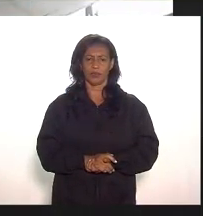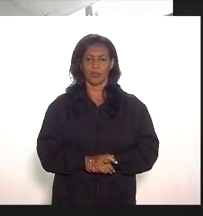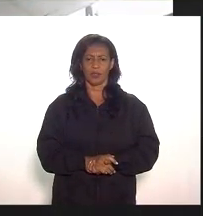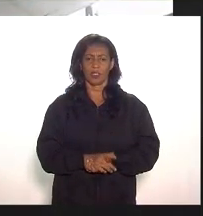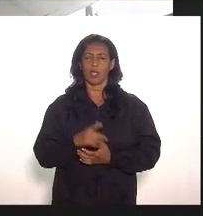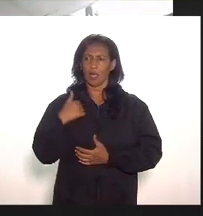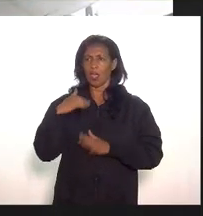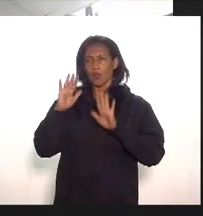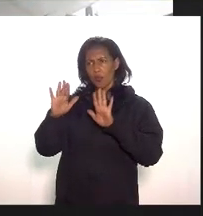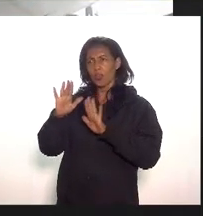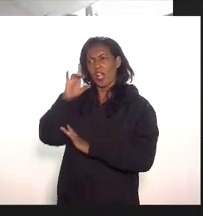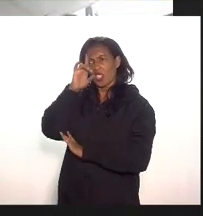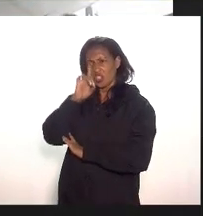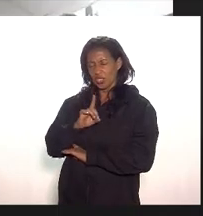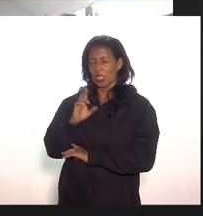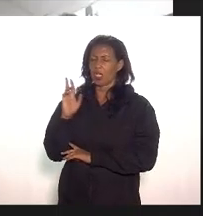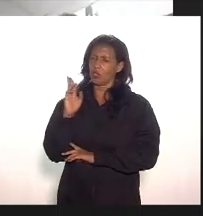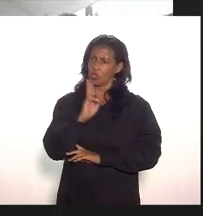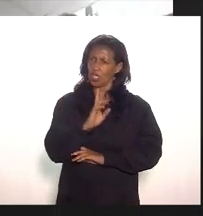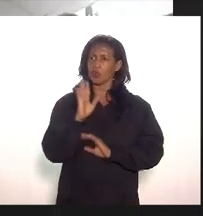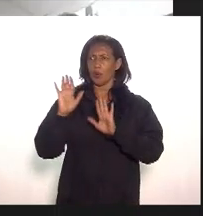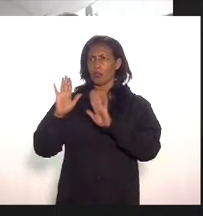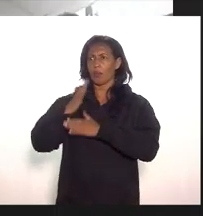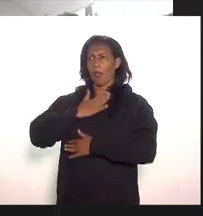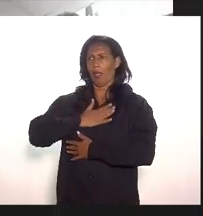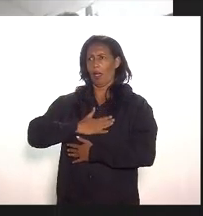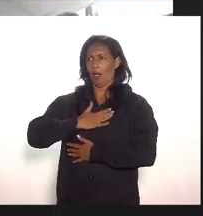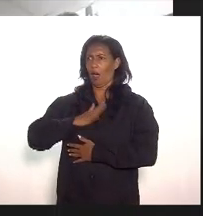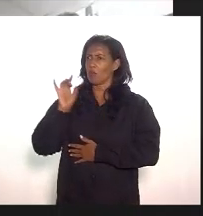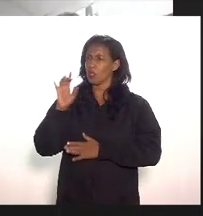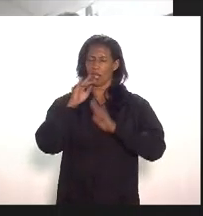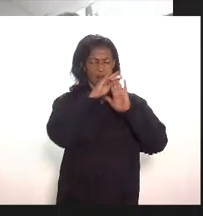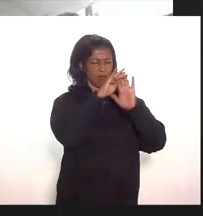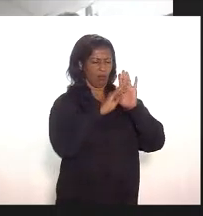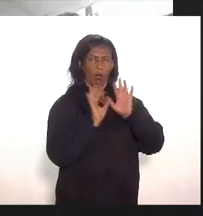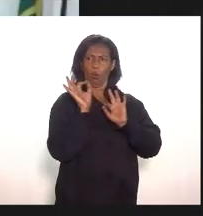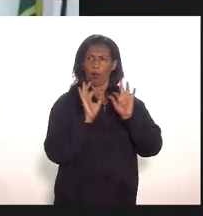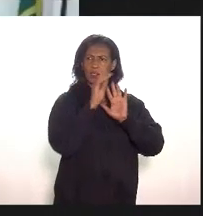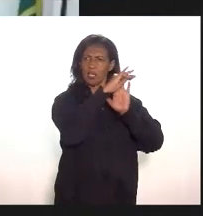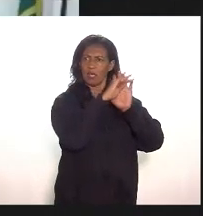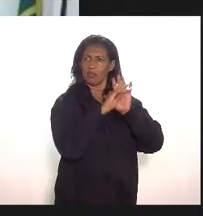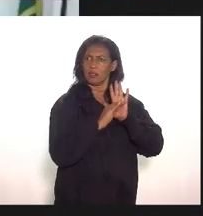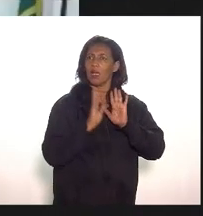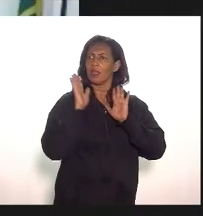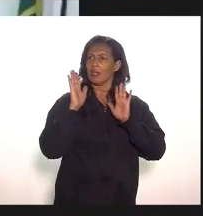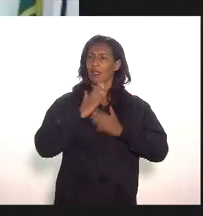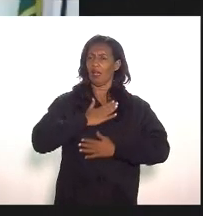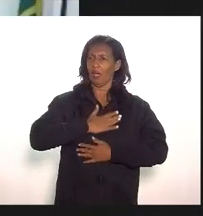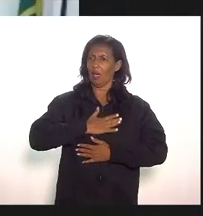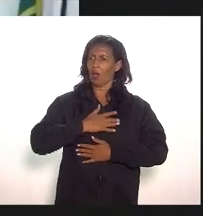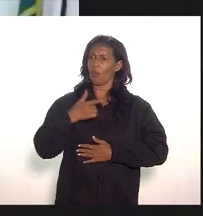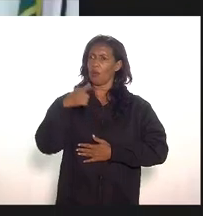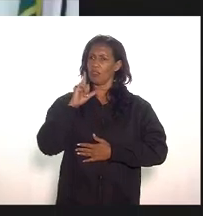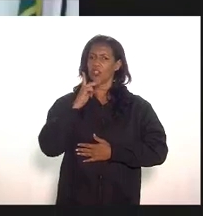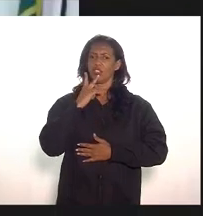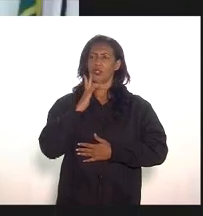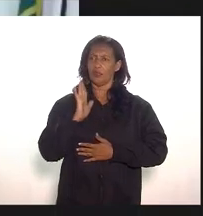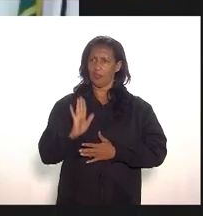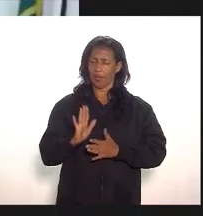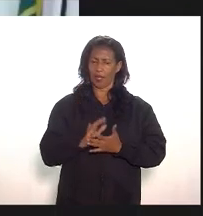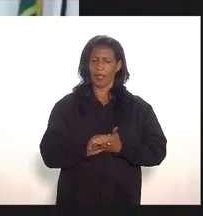Eu vou lhe dar o direito de resposta. Eu só quero organizar, antes de Vossa Excelência falar, Aqui tinha o